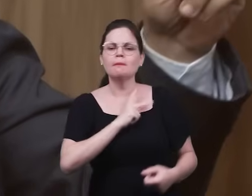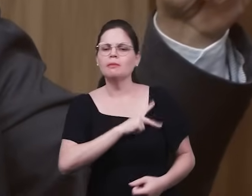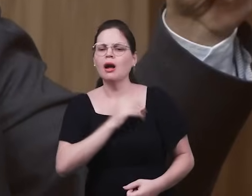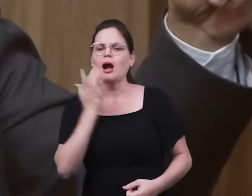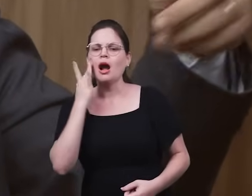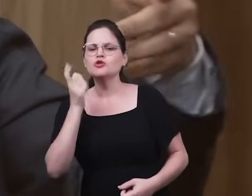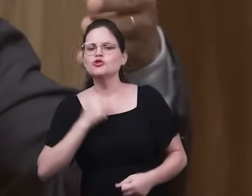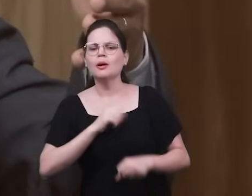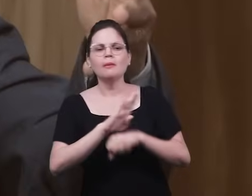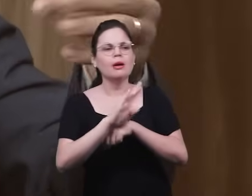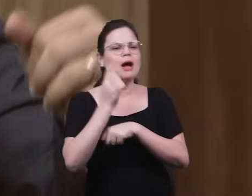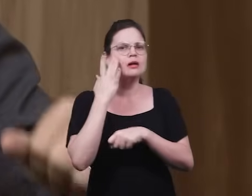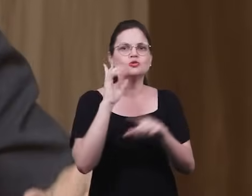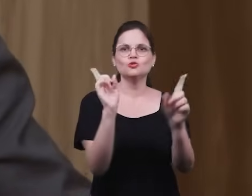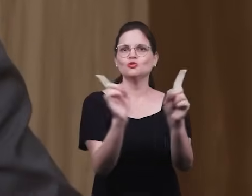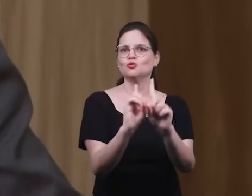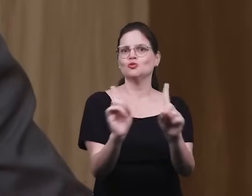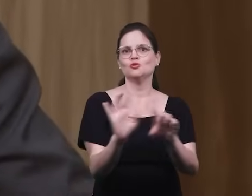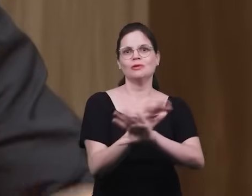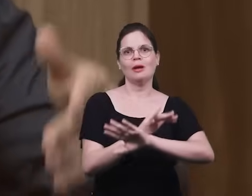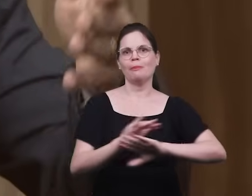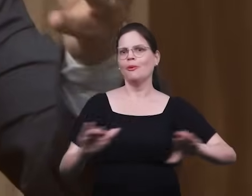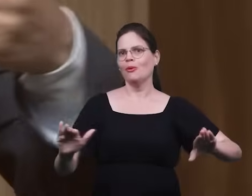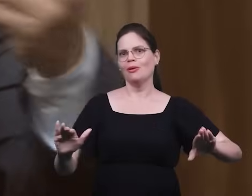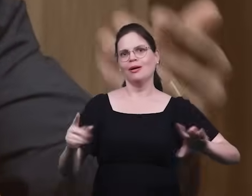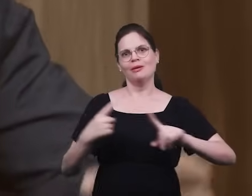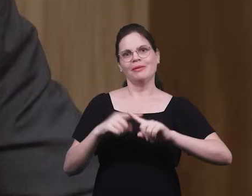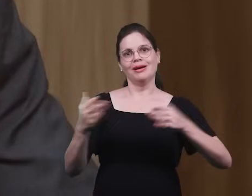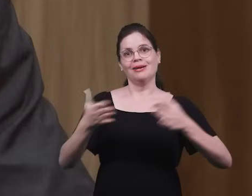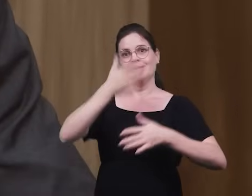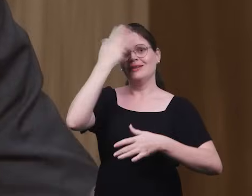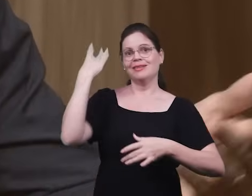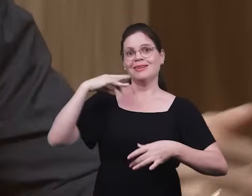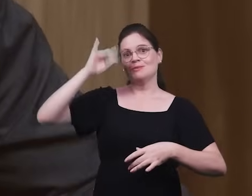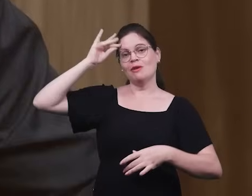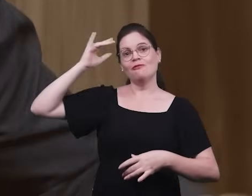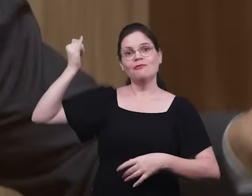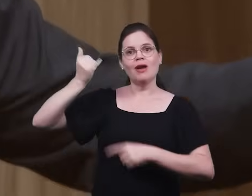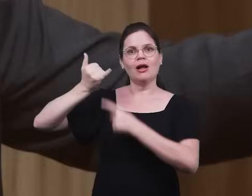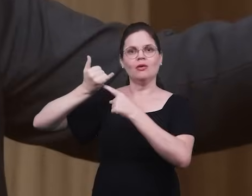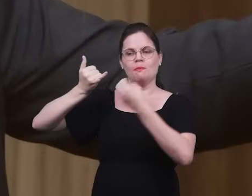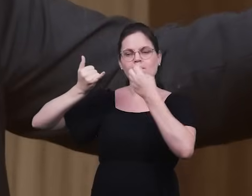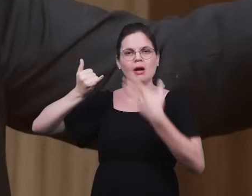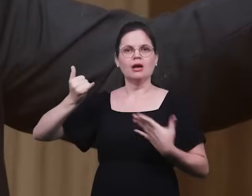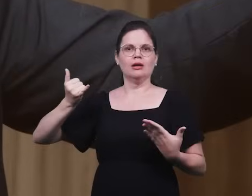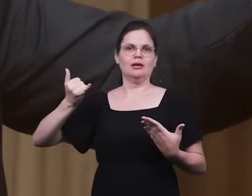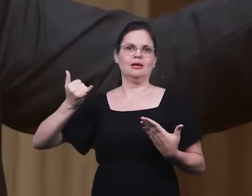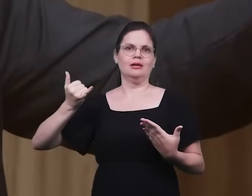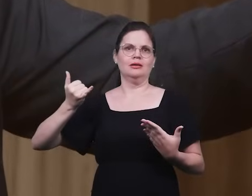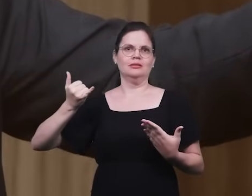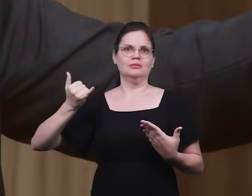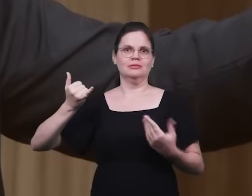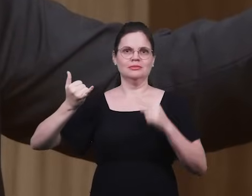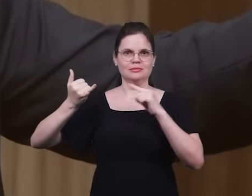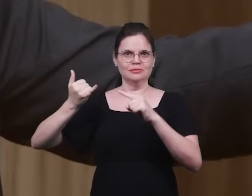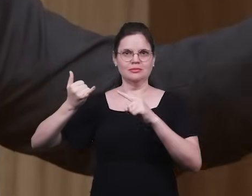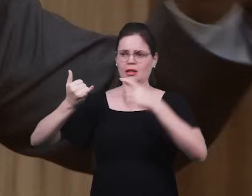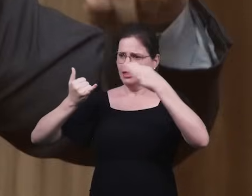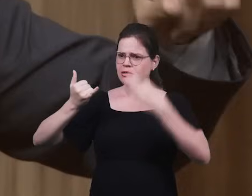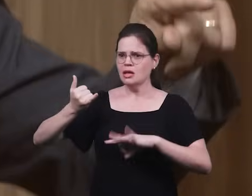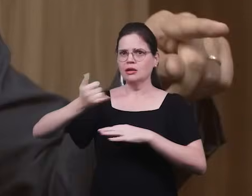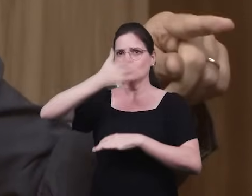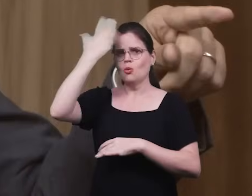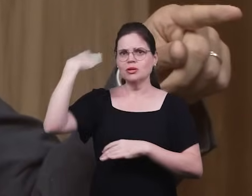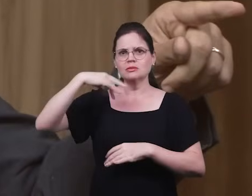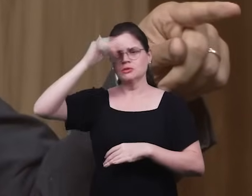agora complementando né pastor Douglas comentou isso antes mesmo dessa reunião pareceu bem ao Espírito Santo